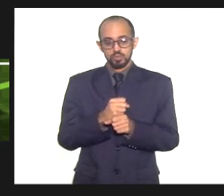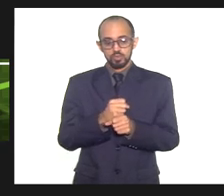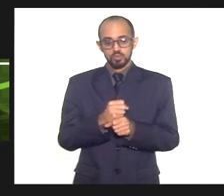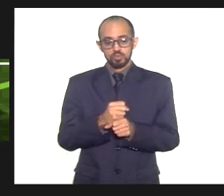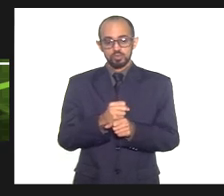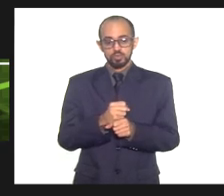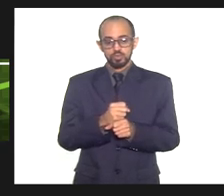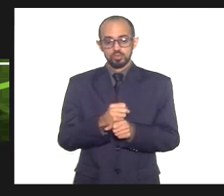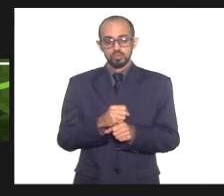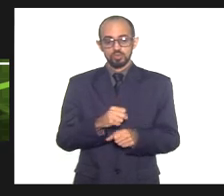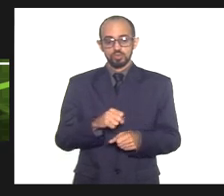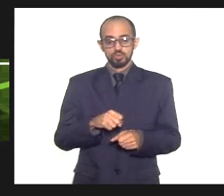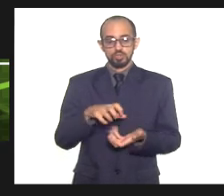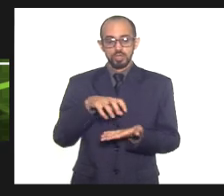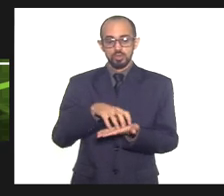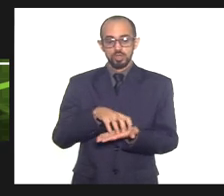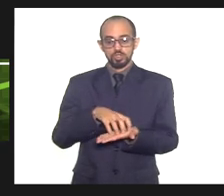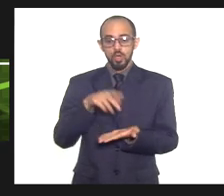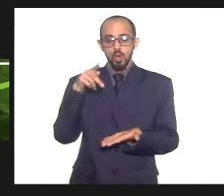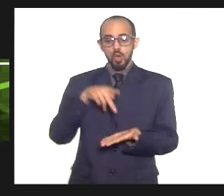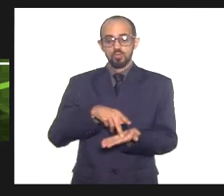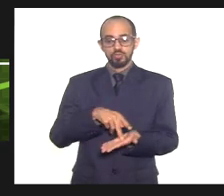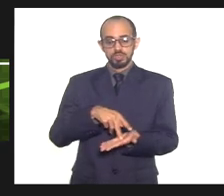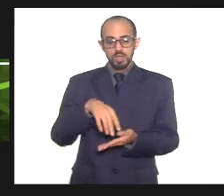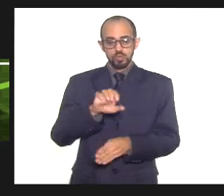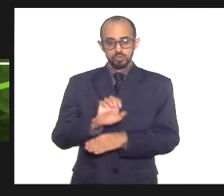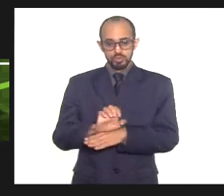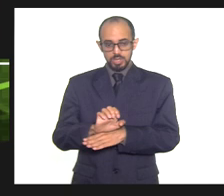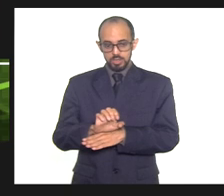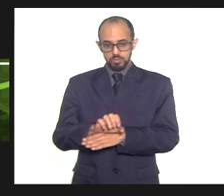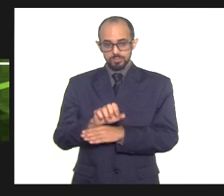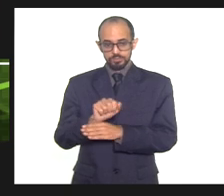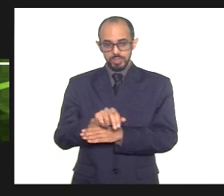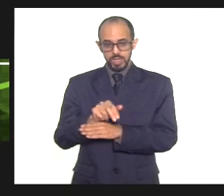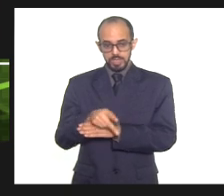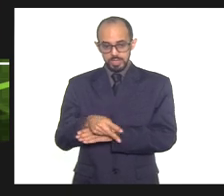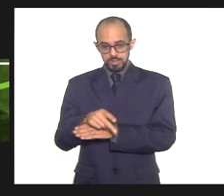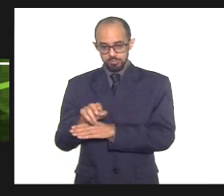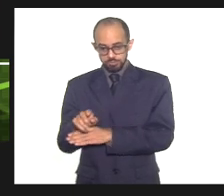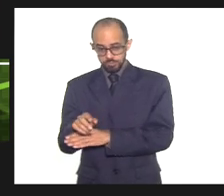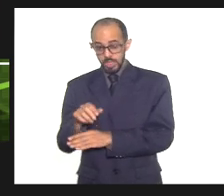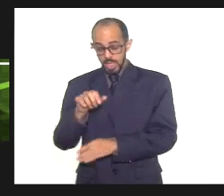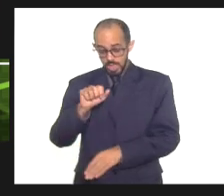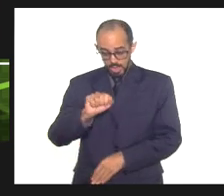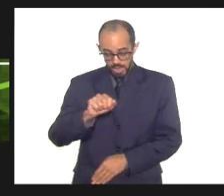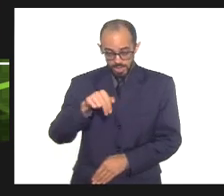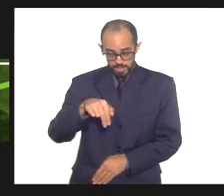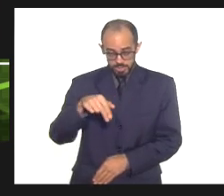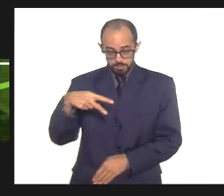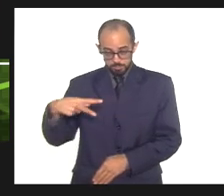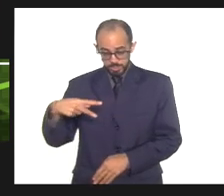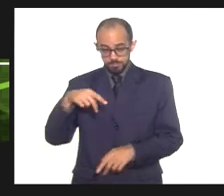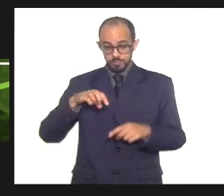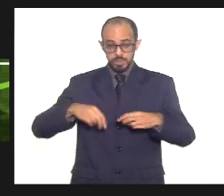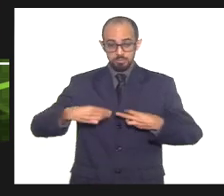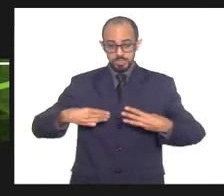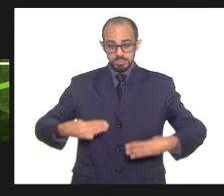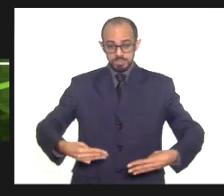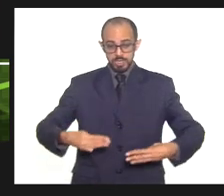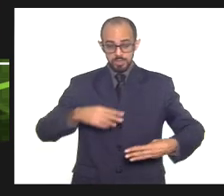Estado, ou seja, Agência Nacional de Petróleo, Ministério Público